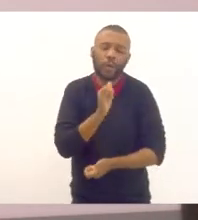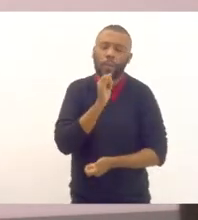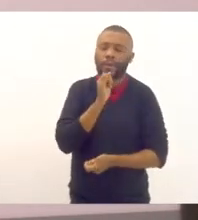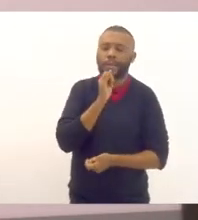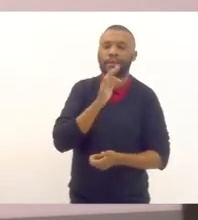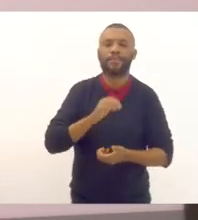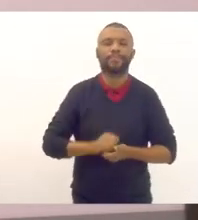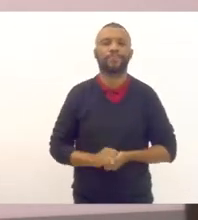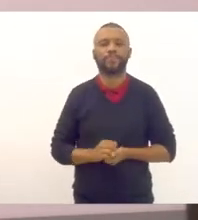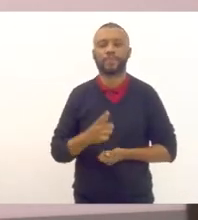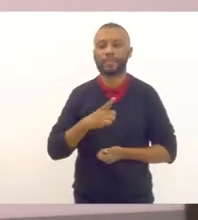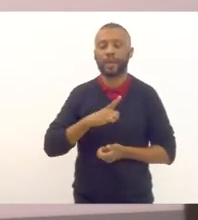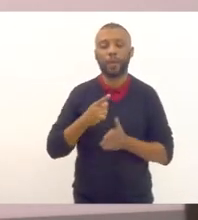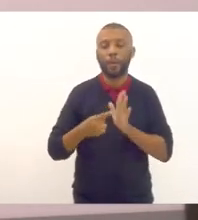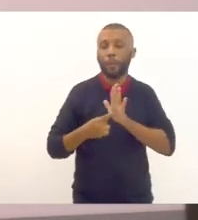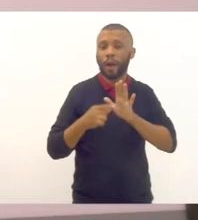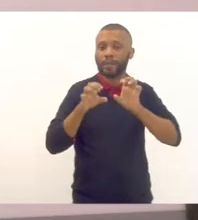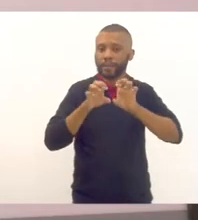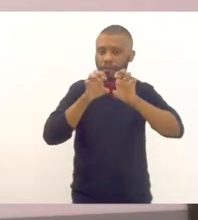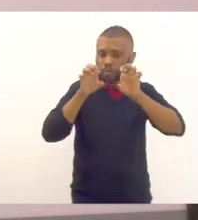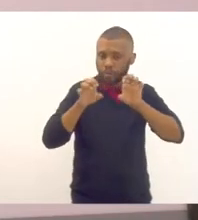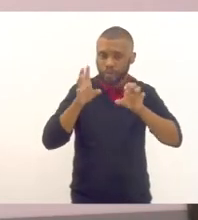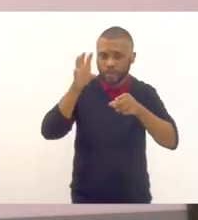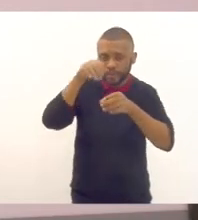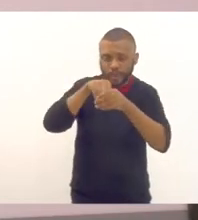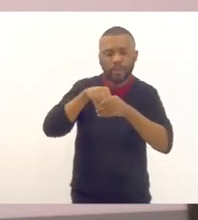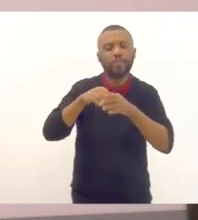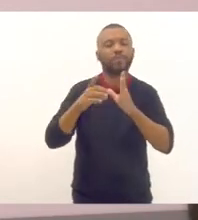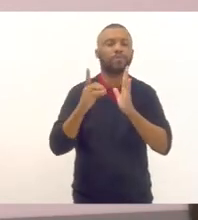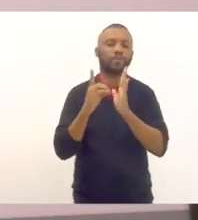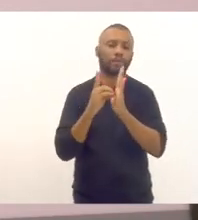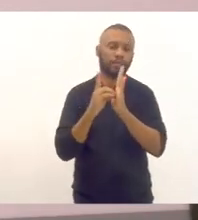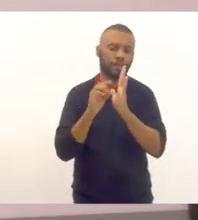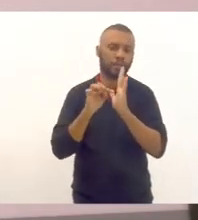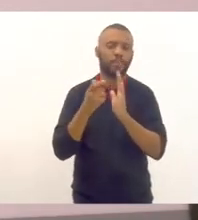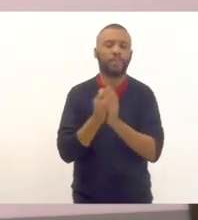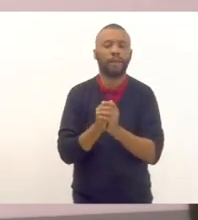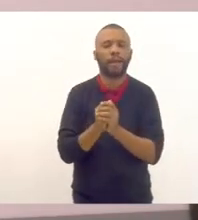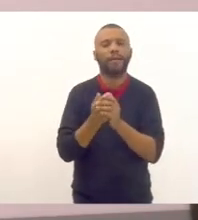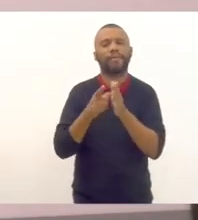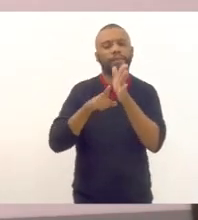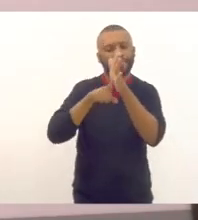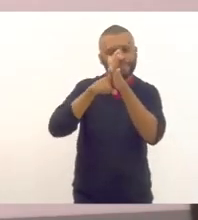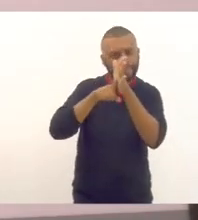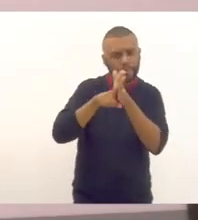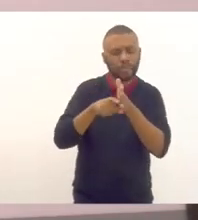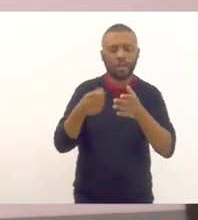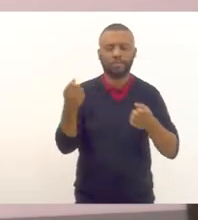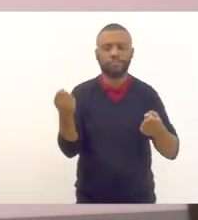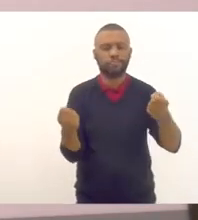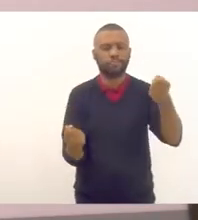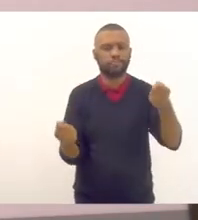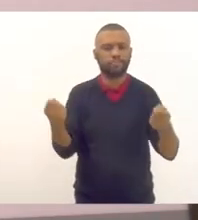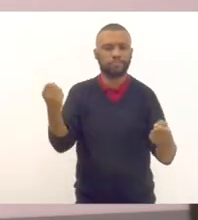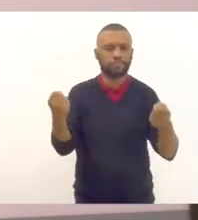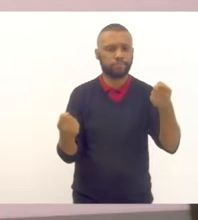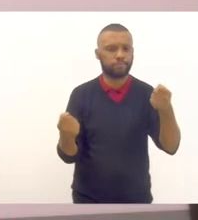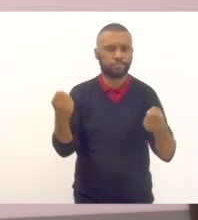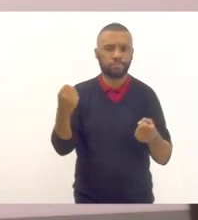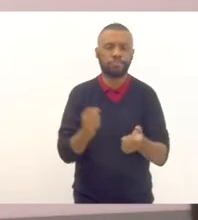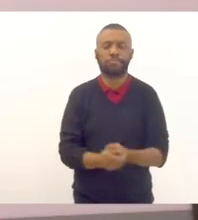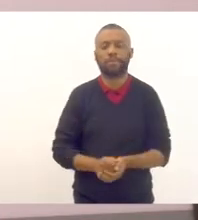toda a estrutura existente no DETRAN para fazer as vistorias volantes, tem que